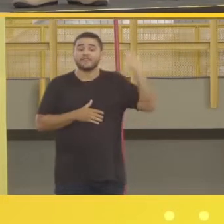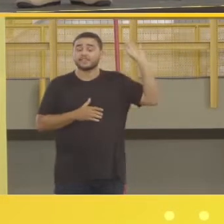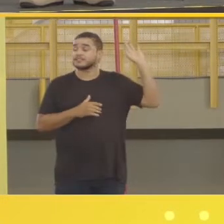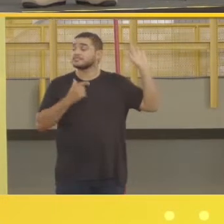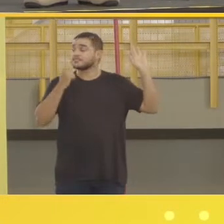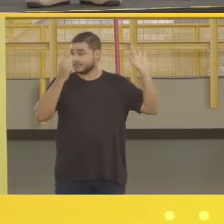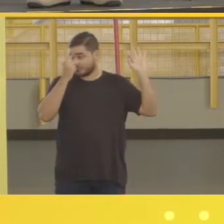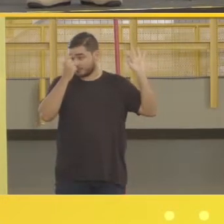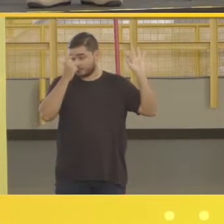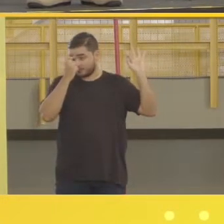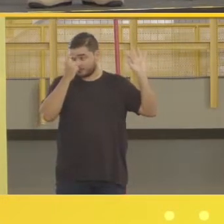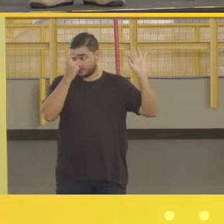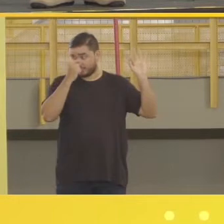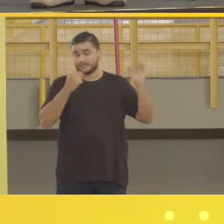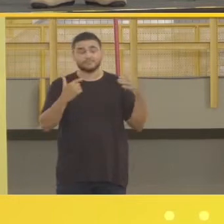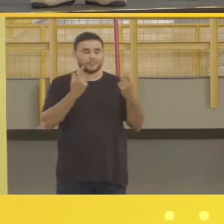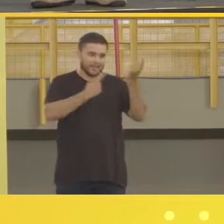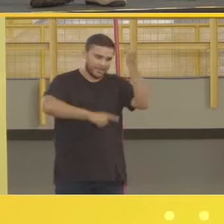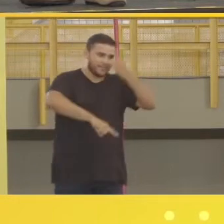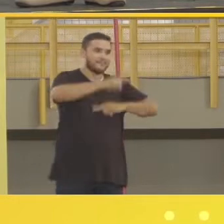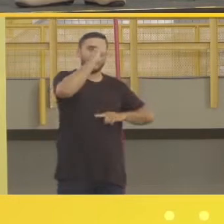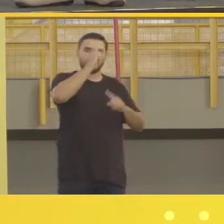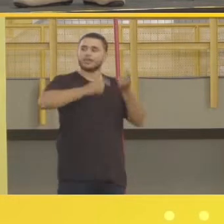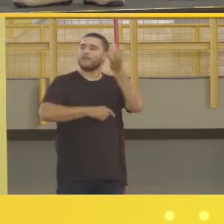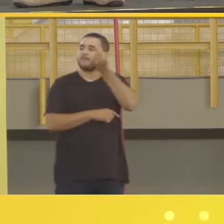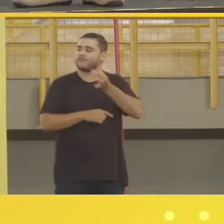dessa revolução? Olha aí.